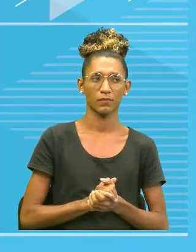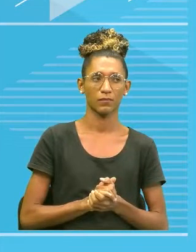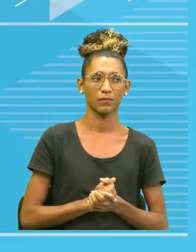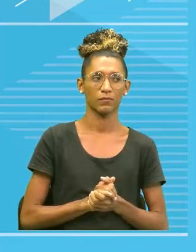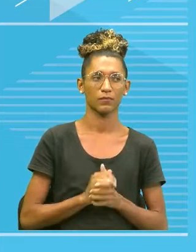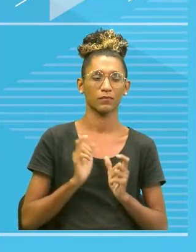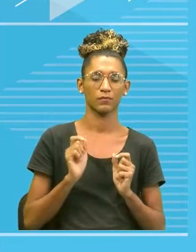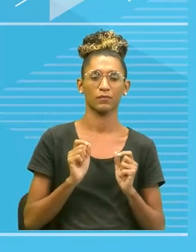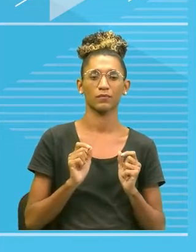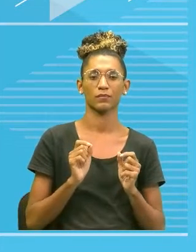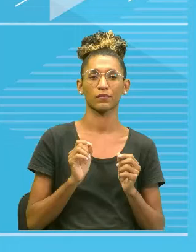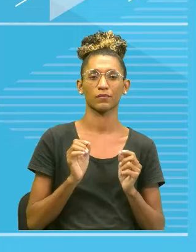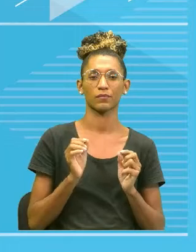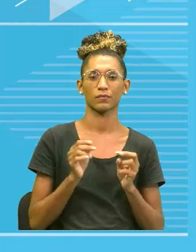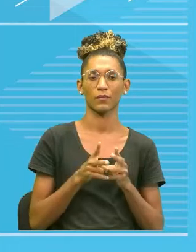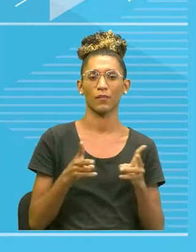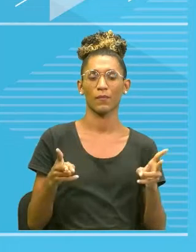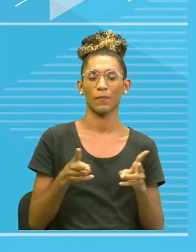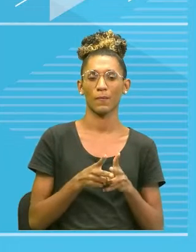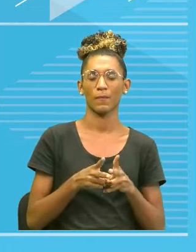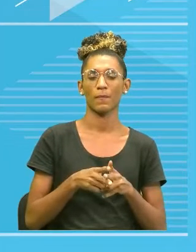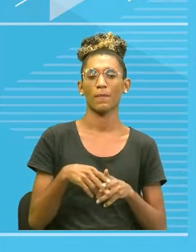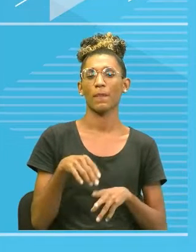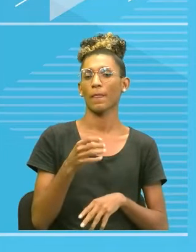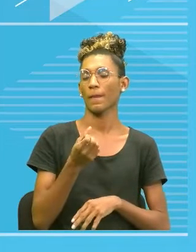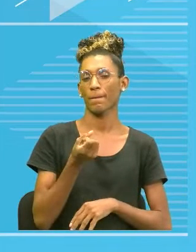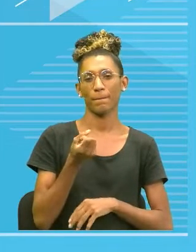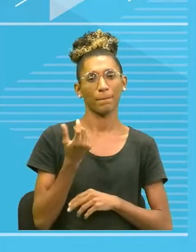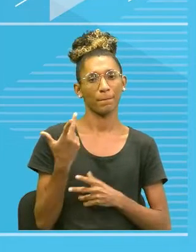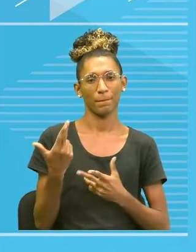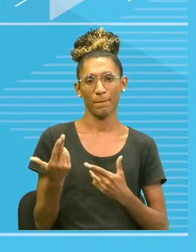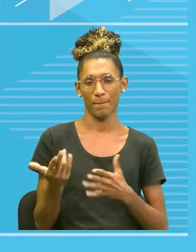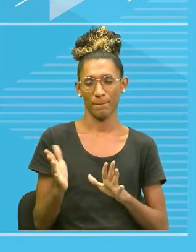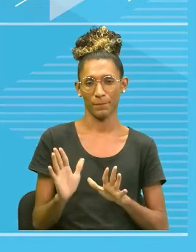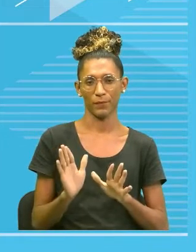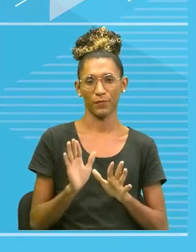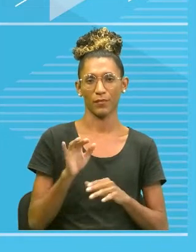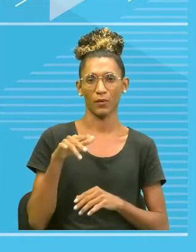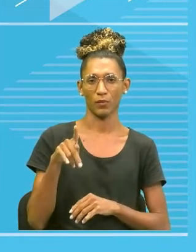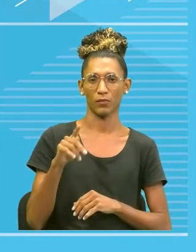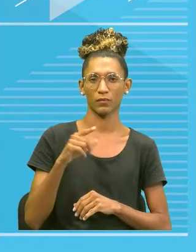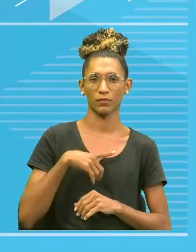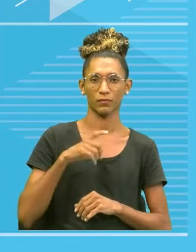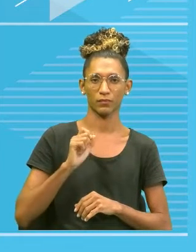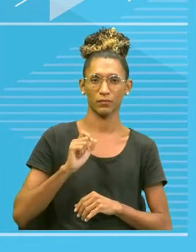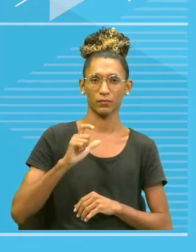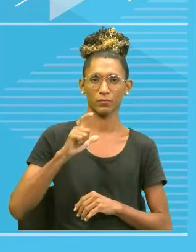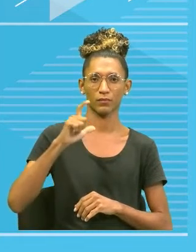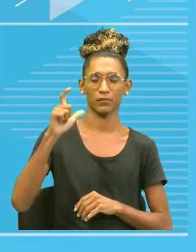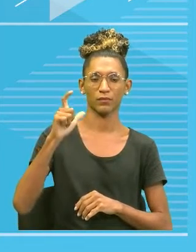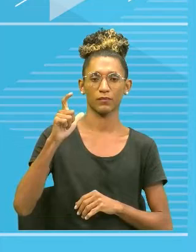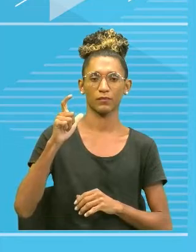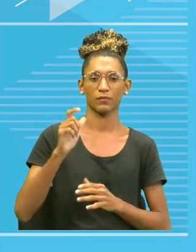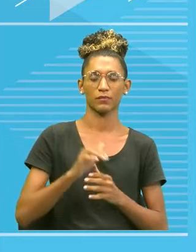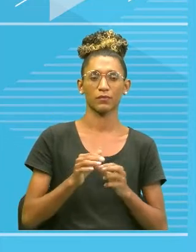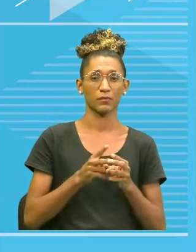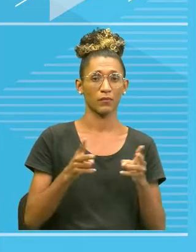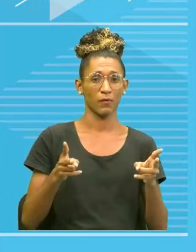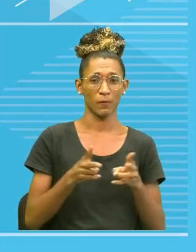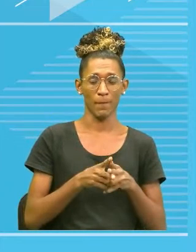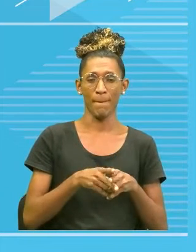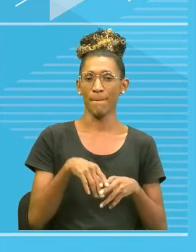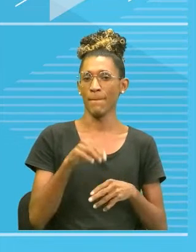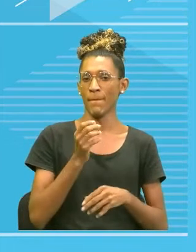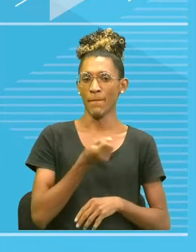deixando o valor do volume constante. Essa pressão vai ter esse aumento, deixando um valor de volume constante. Então,